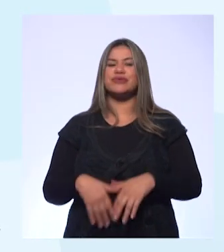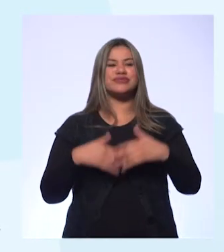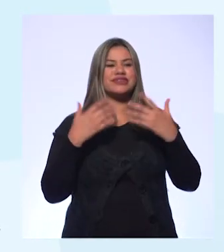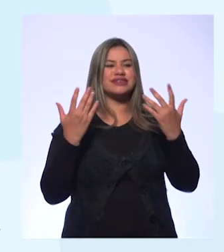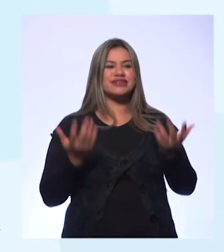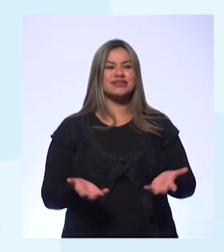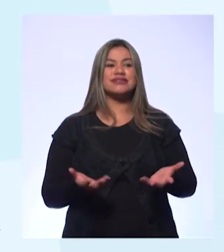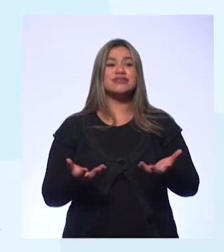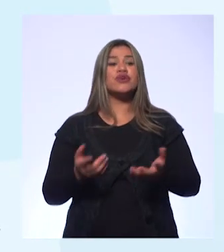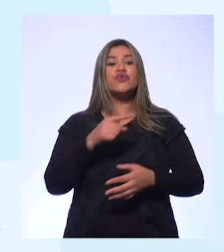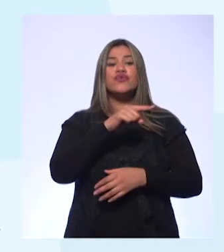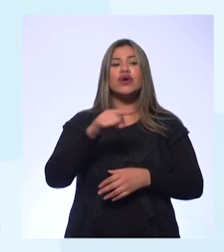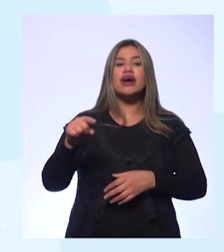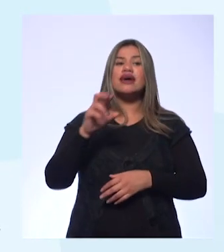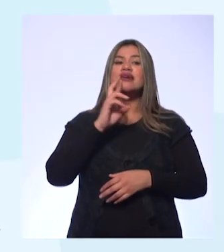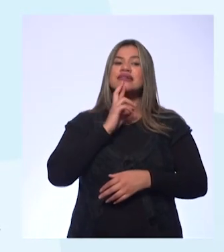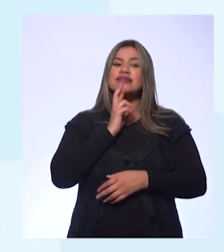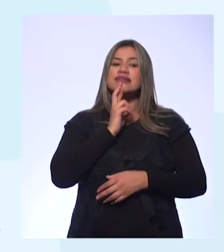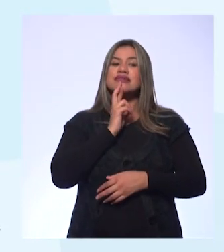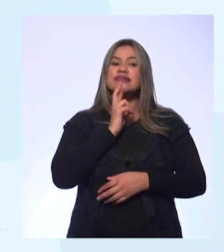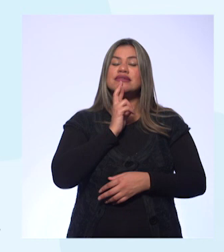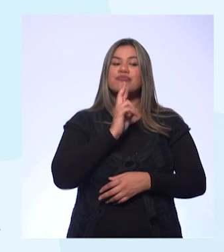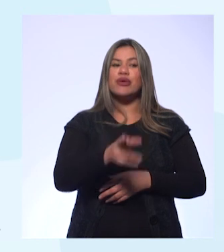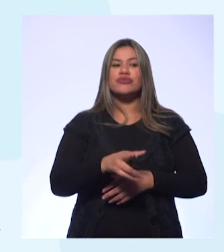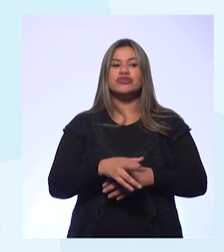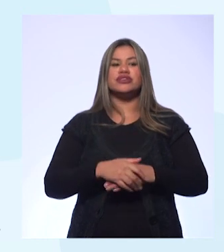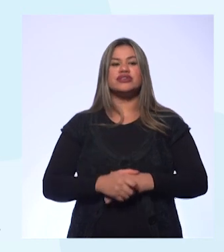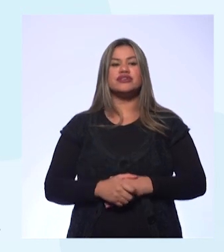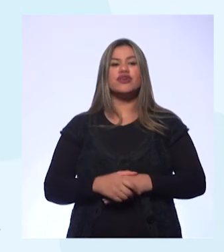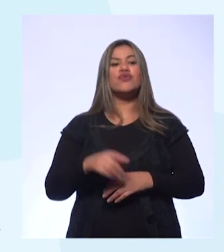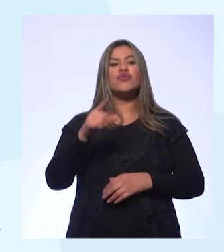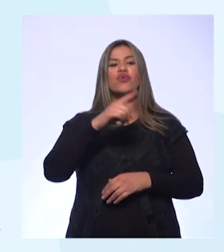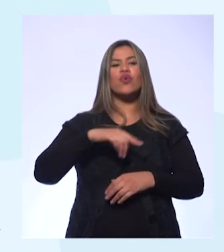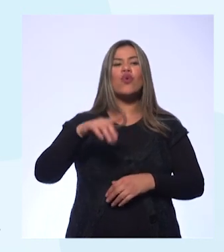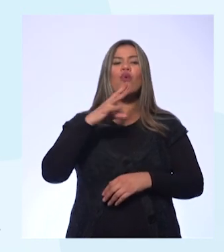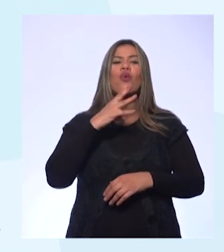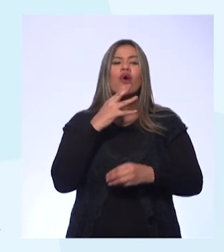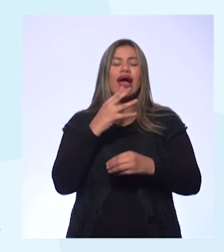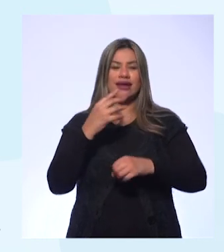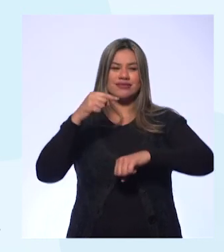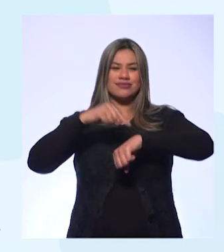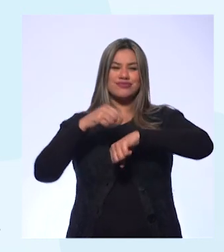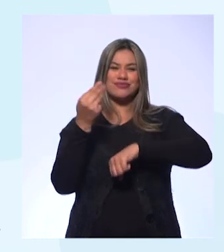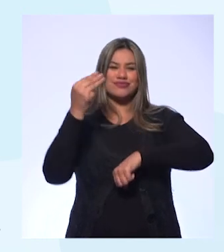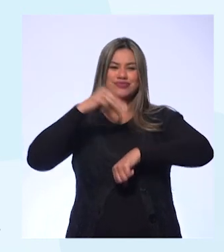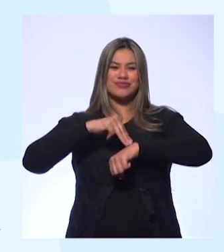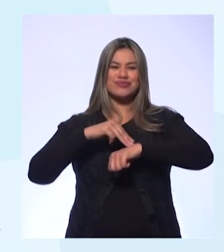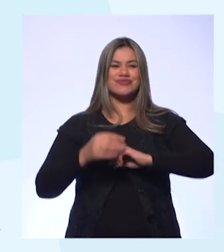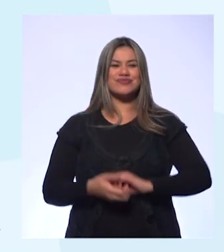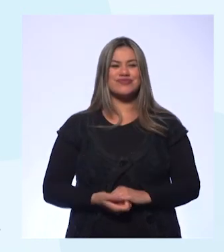lá responda no chat Você conhece essa ponte vou deixar um minuto